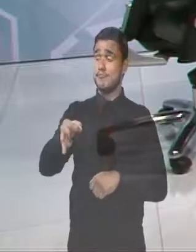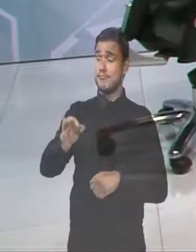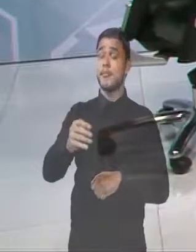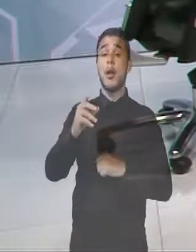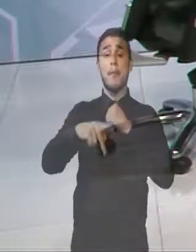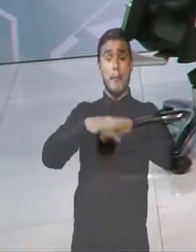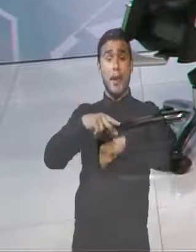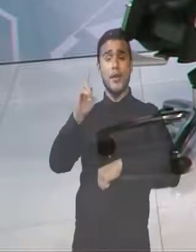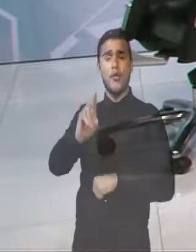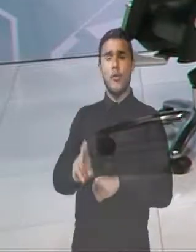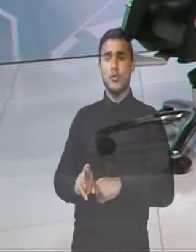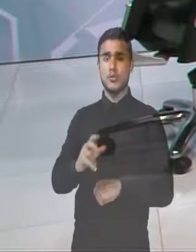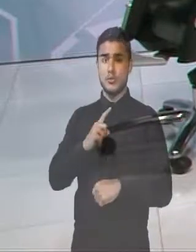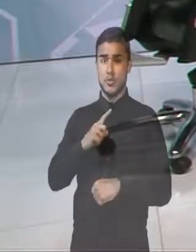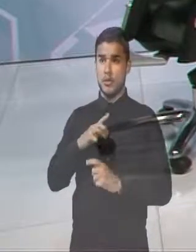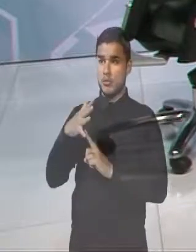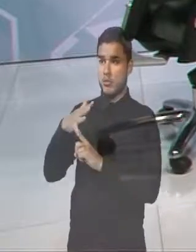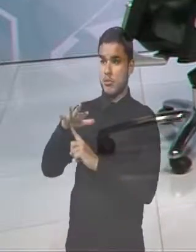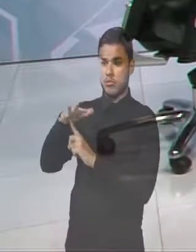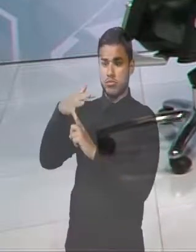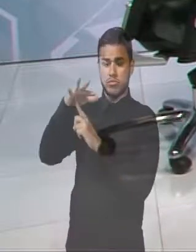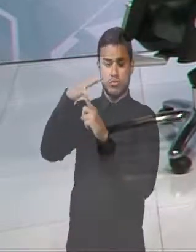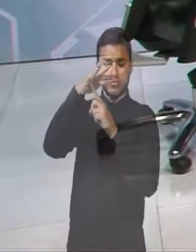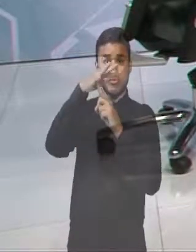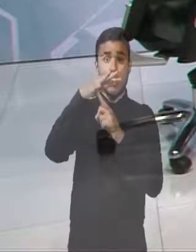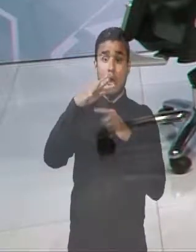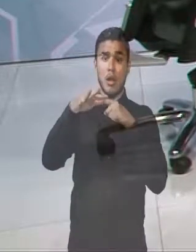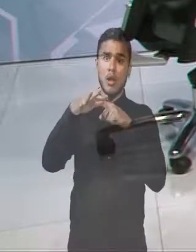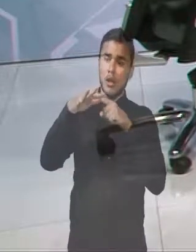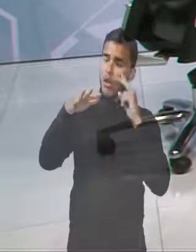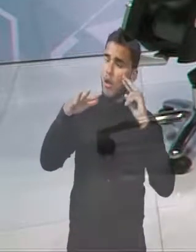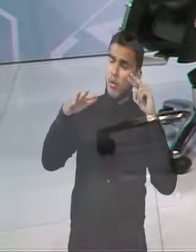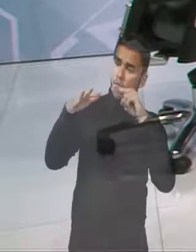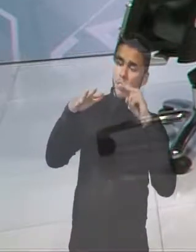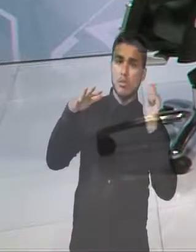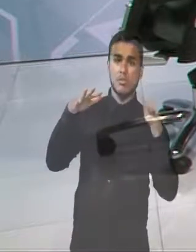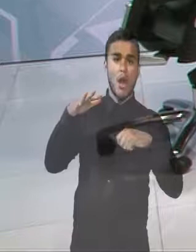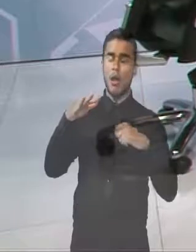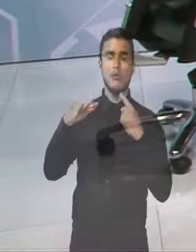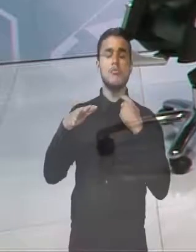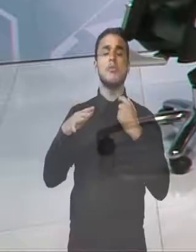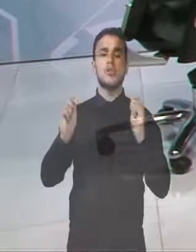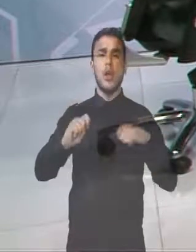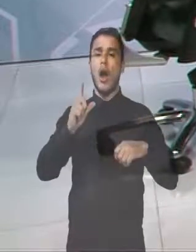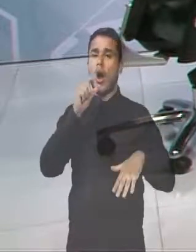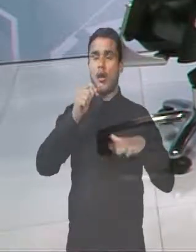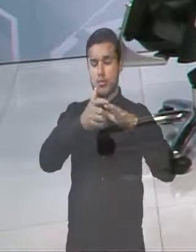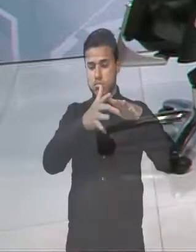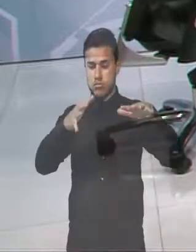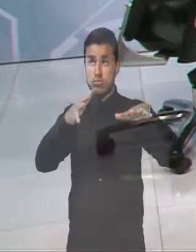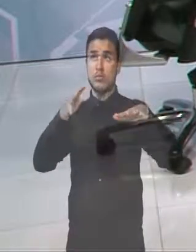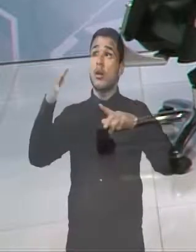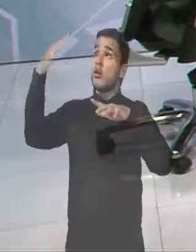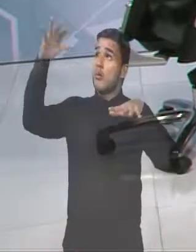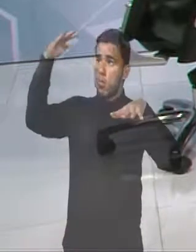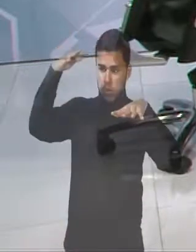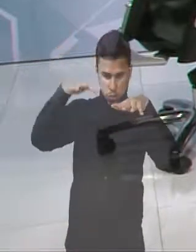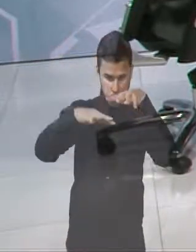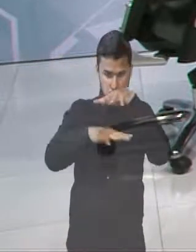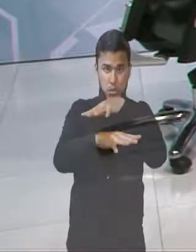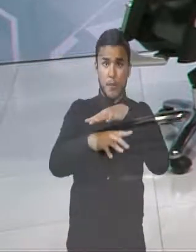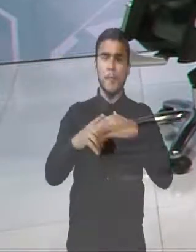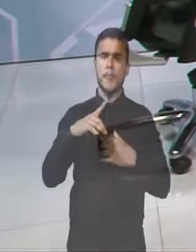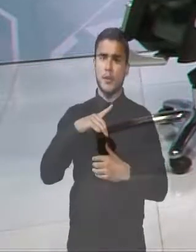né, com drone que são ao mesmo tempo invisíveis, são subaquáticos, e ainda né, e conduzem